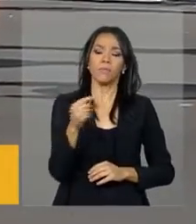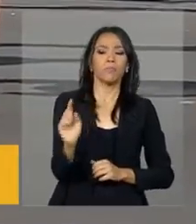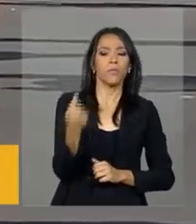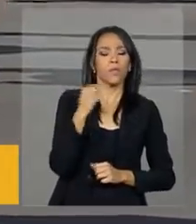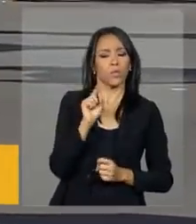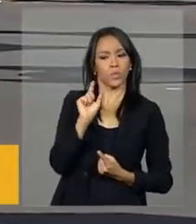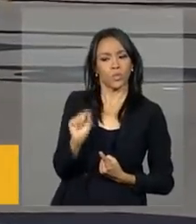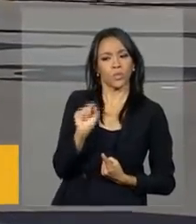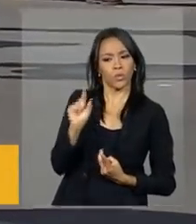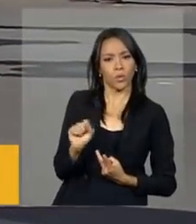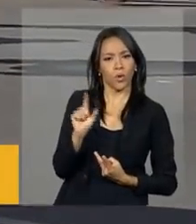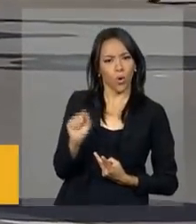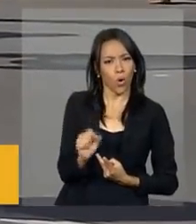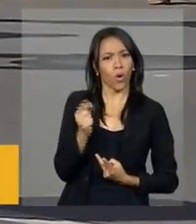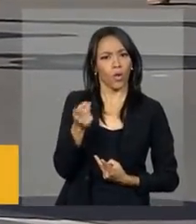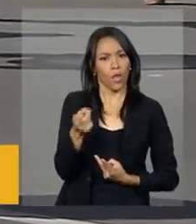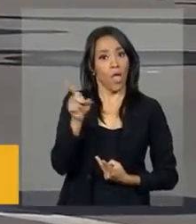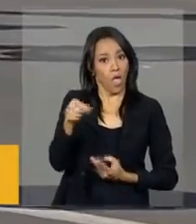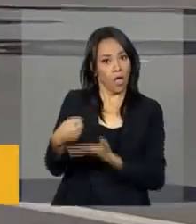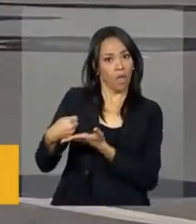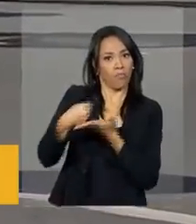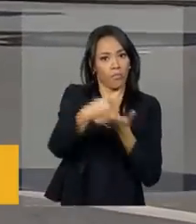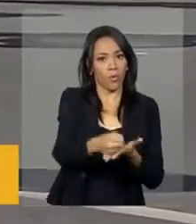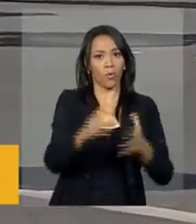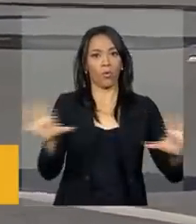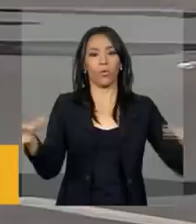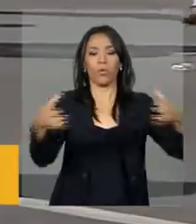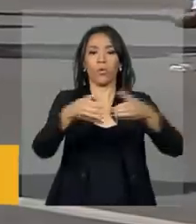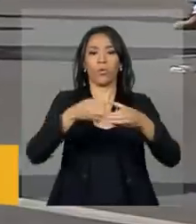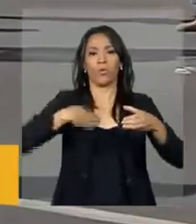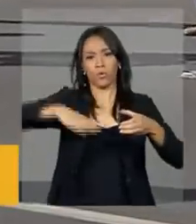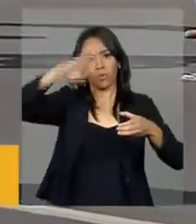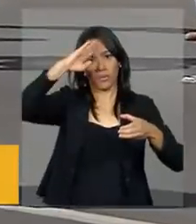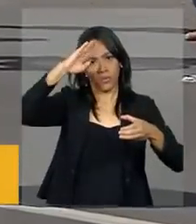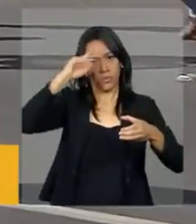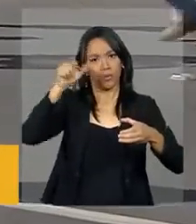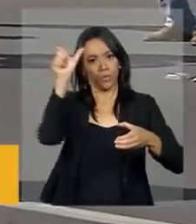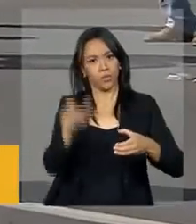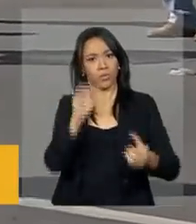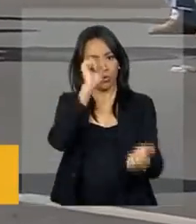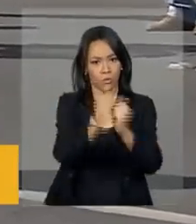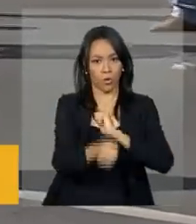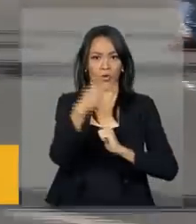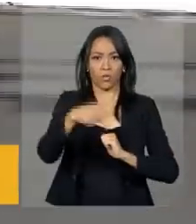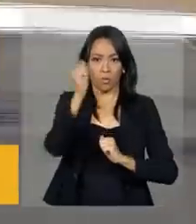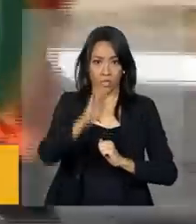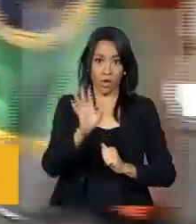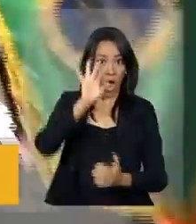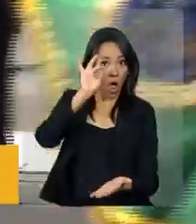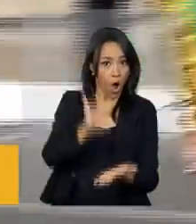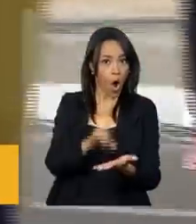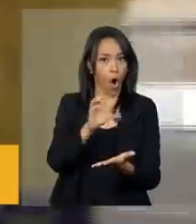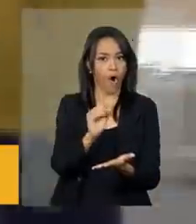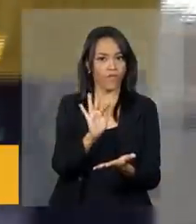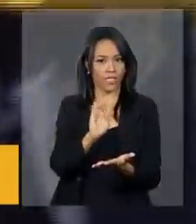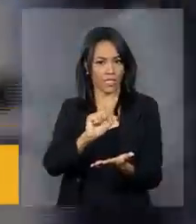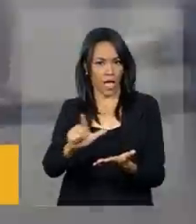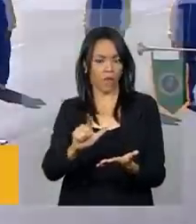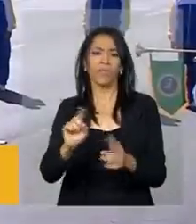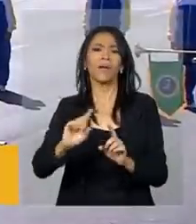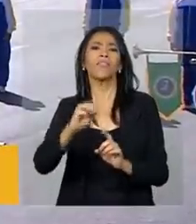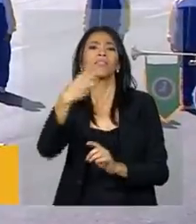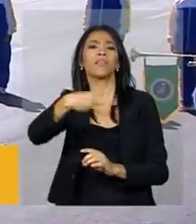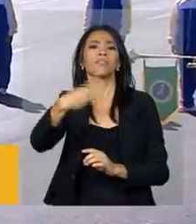títulos. É o suporte das Forças Armadas à atividade esportiva no nosso país. Eles são oficiais ou praças? São terceiros